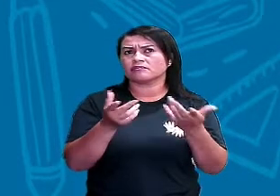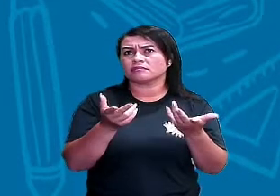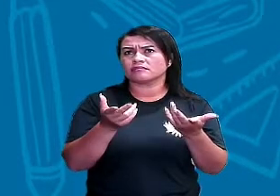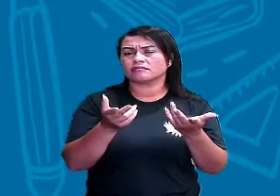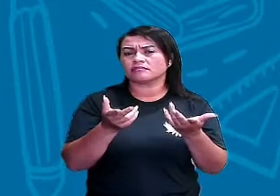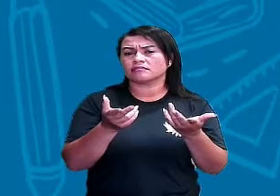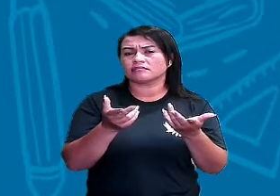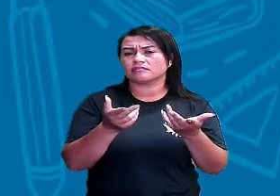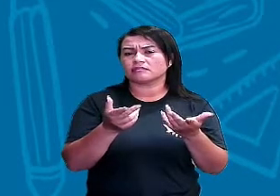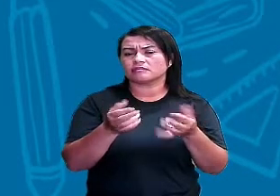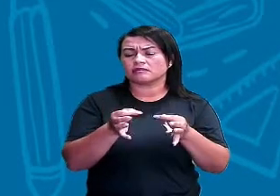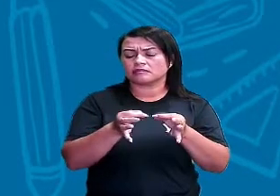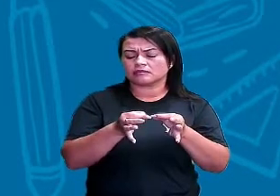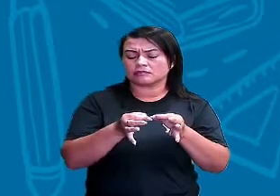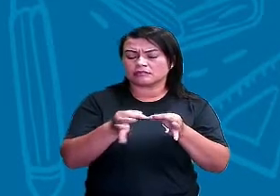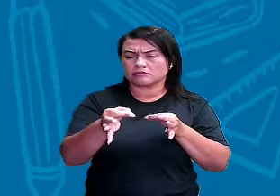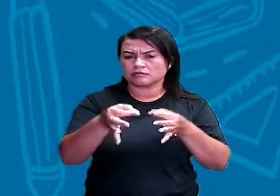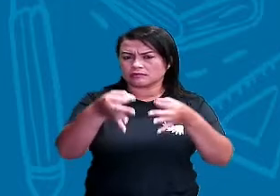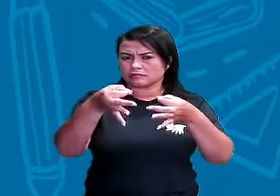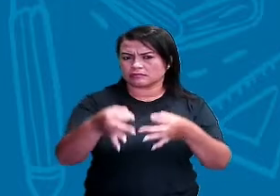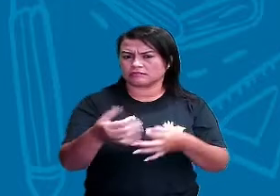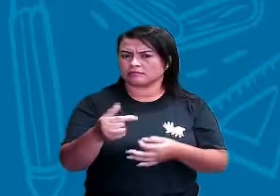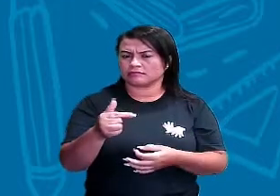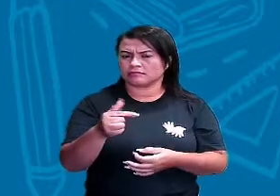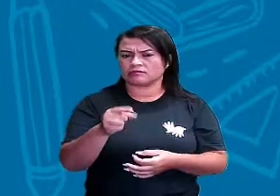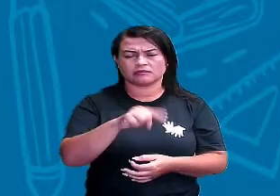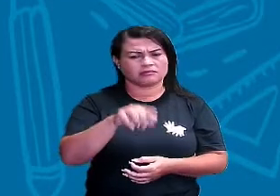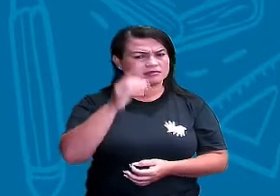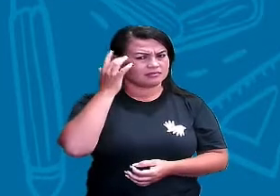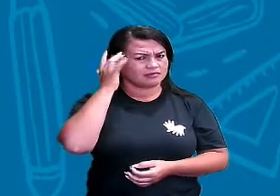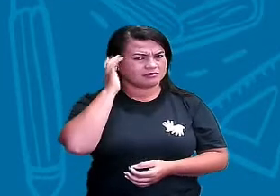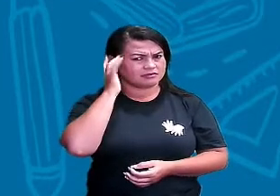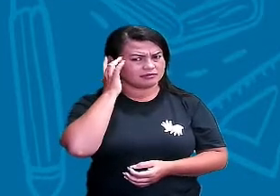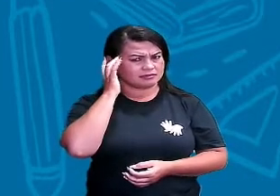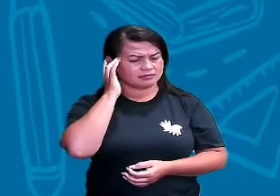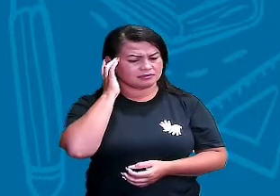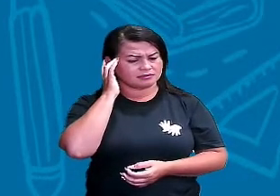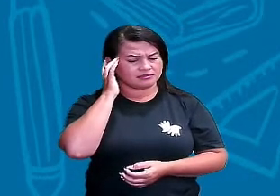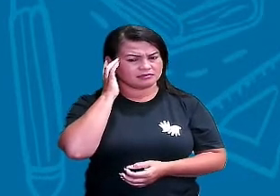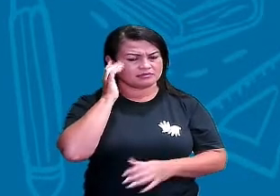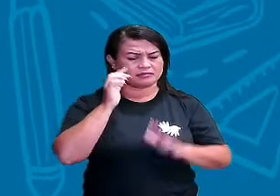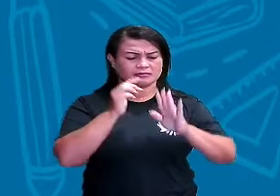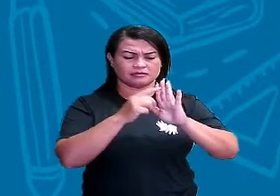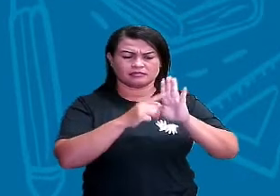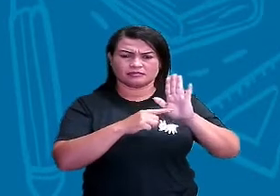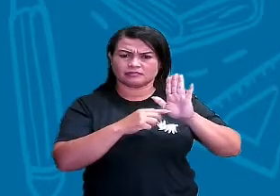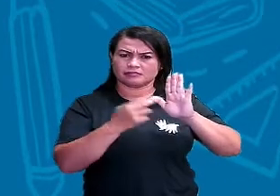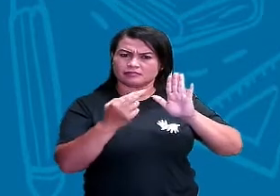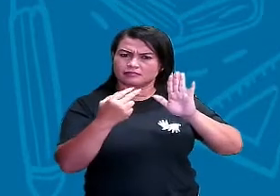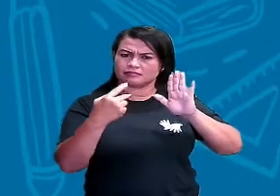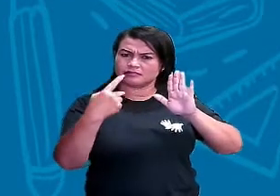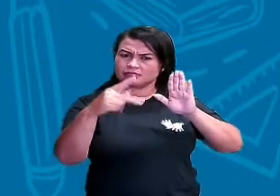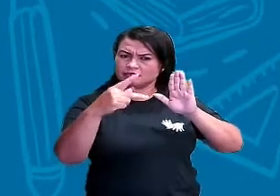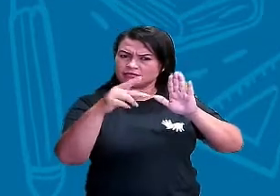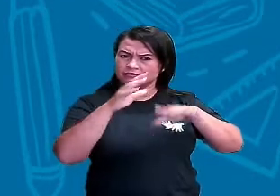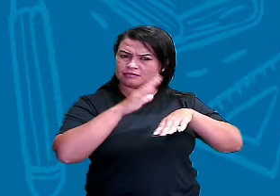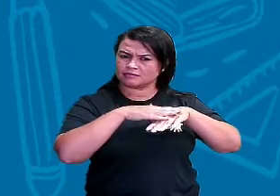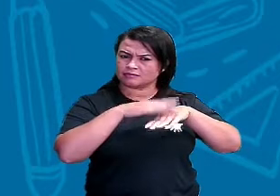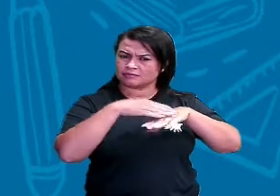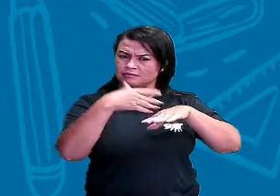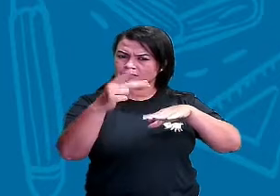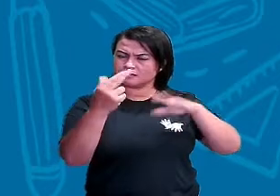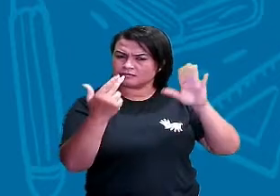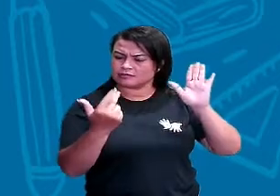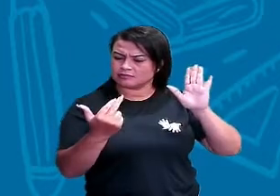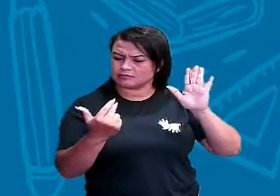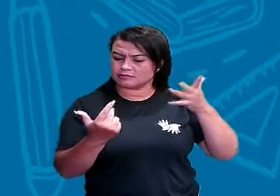medida certinha. Porque pense comigo, você acha que o tamanho da minha mão é igual ao tamanho da sua mão aí em